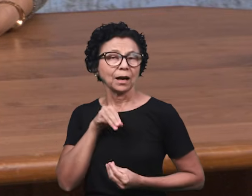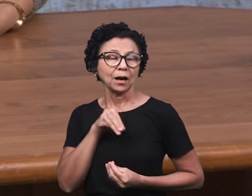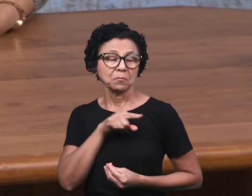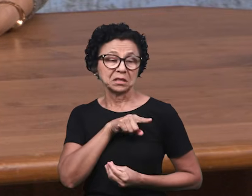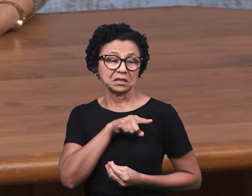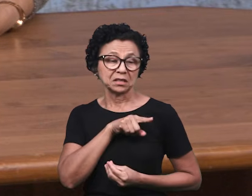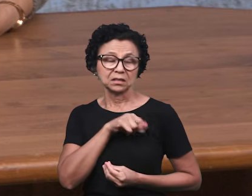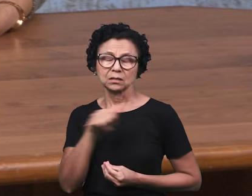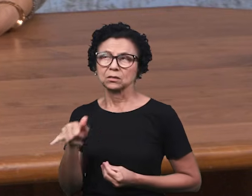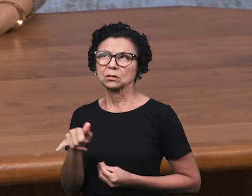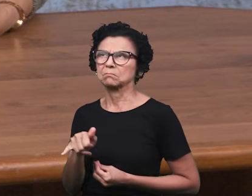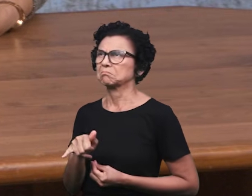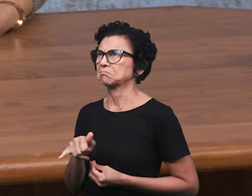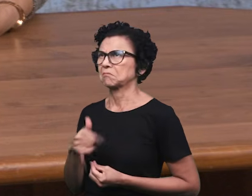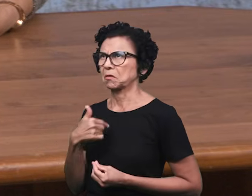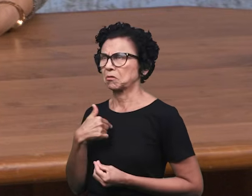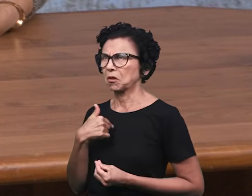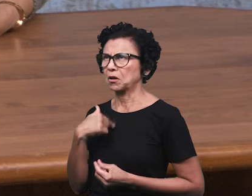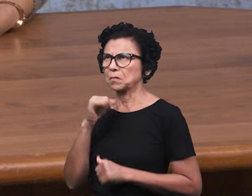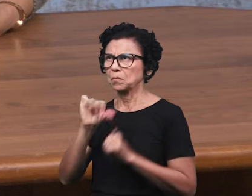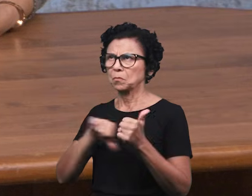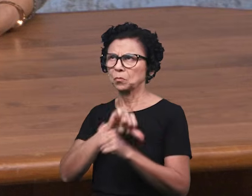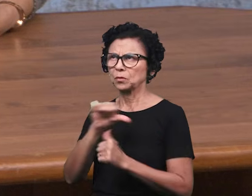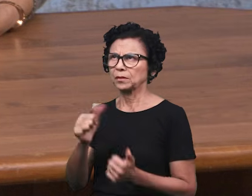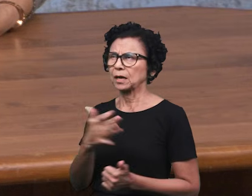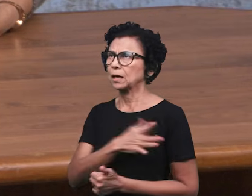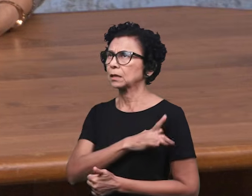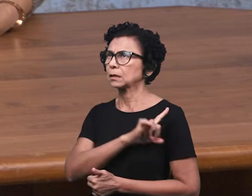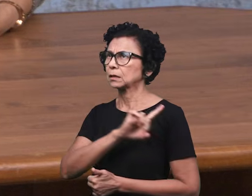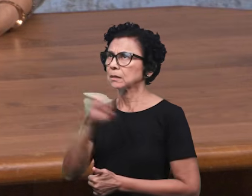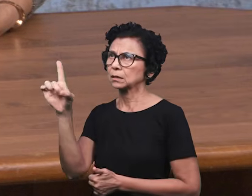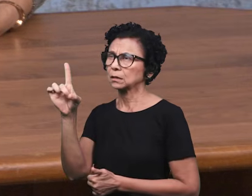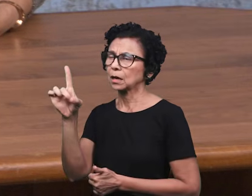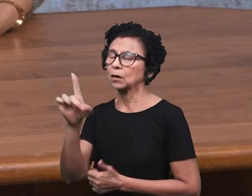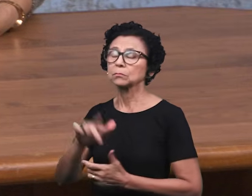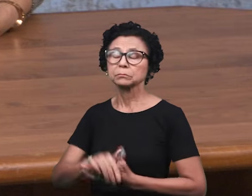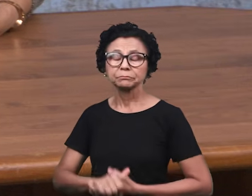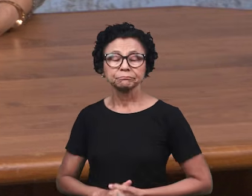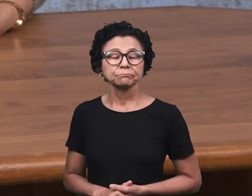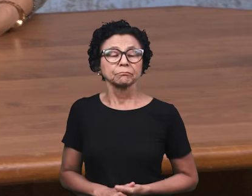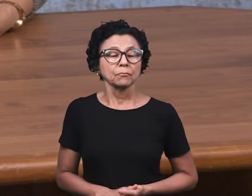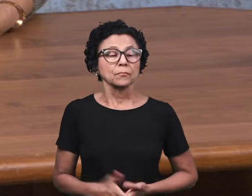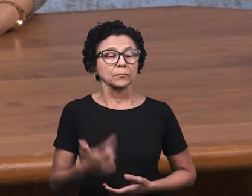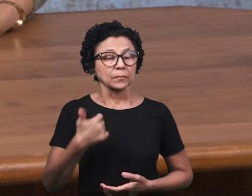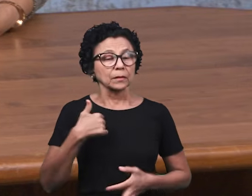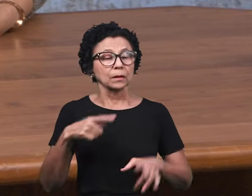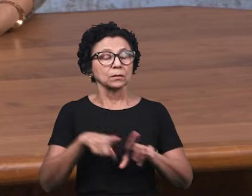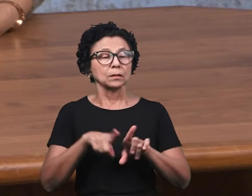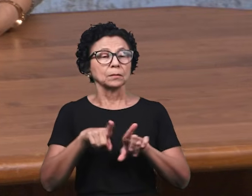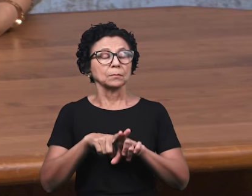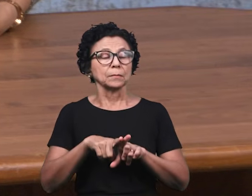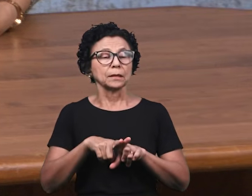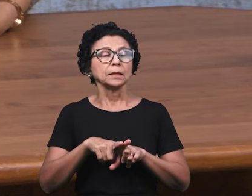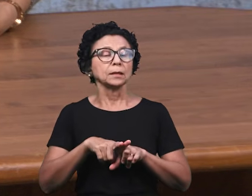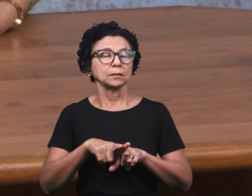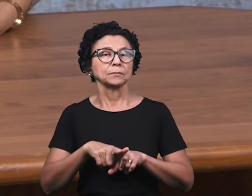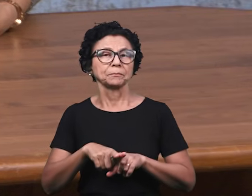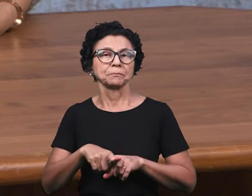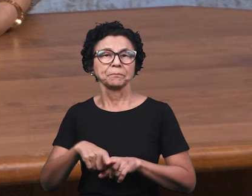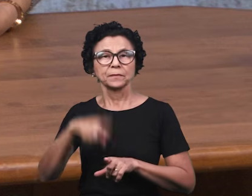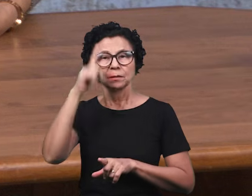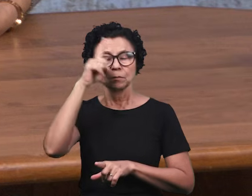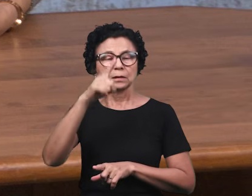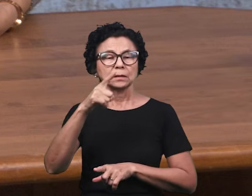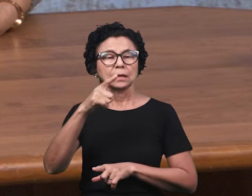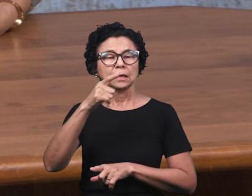dizem: não andaremos. Também pus atalaia sobre vós, dizendo: estai atentos à